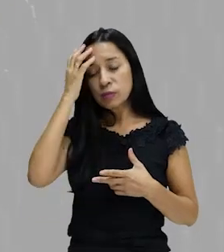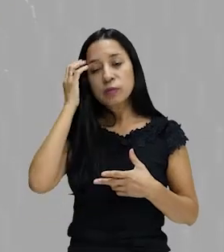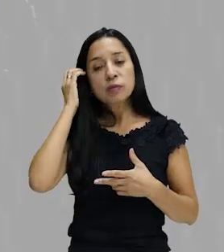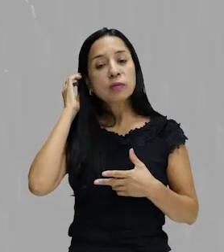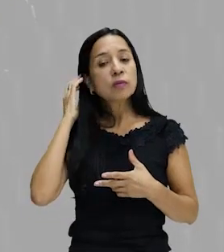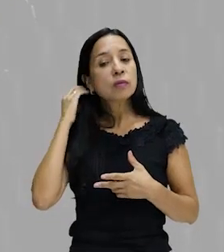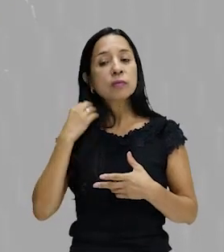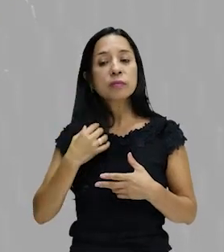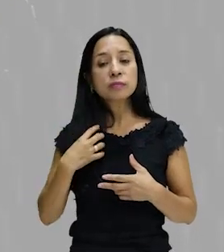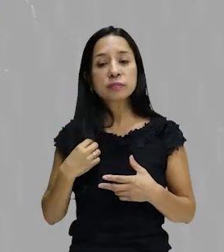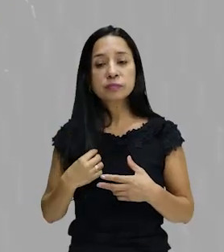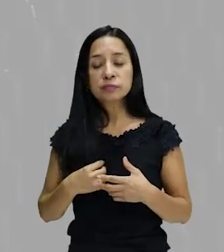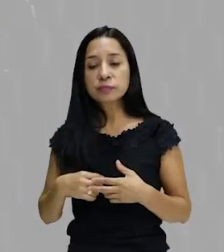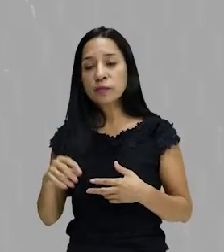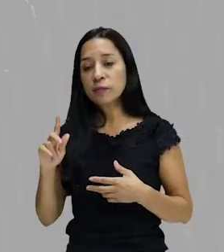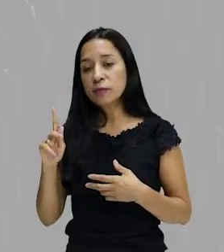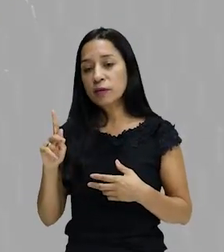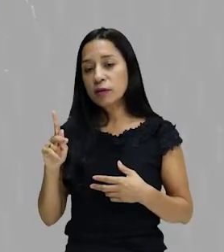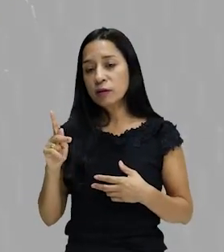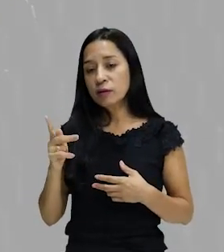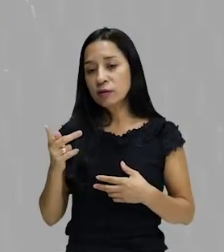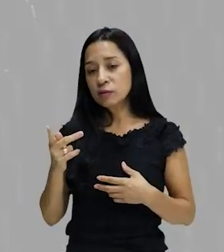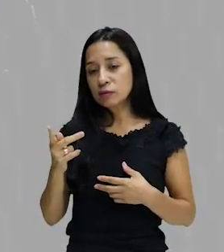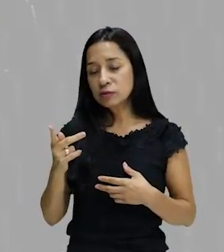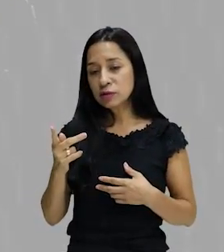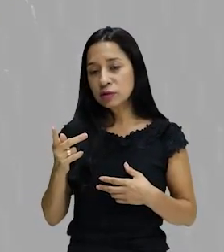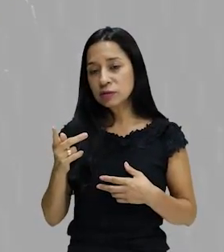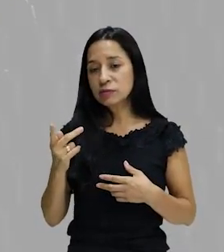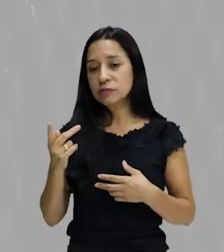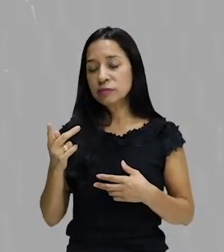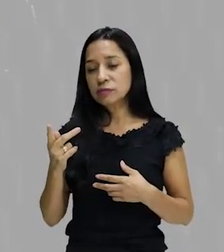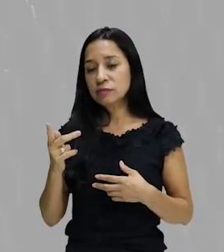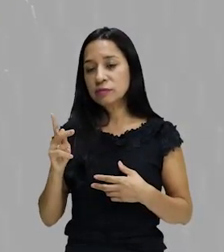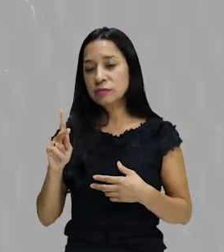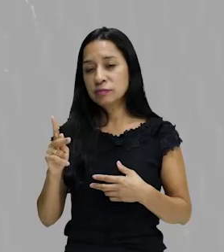O hidrogênio de um lado, nós temos